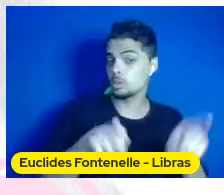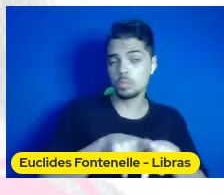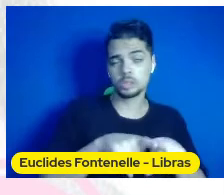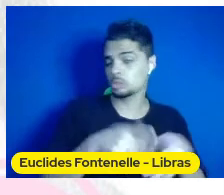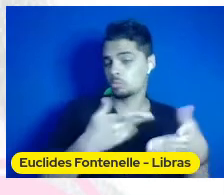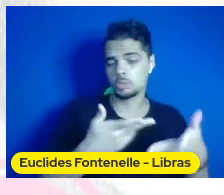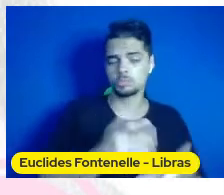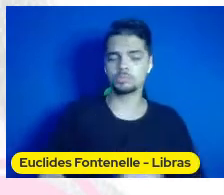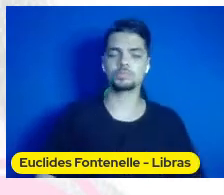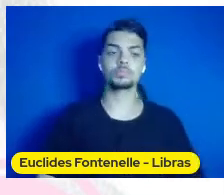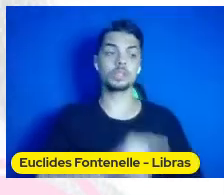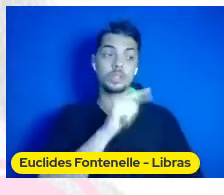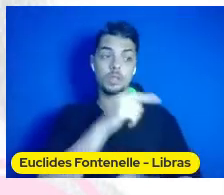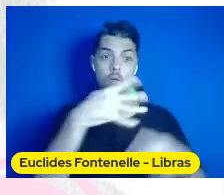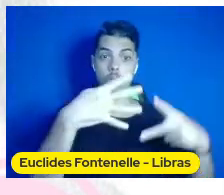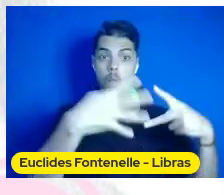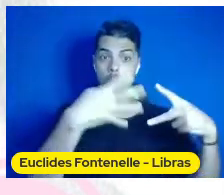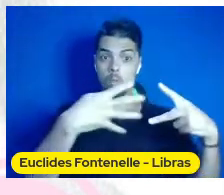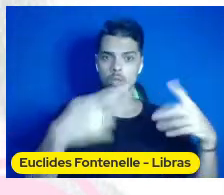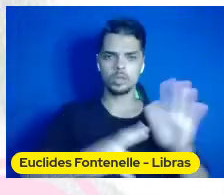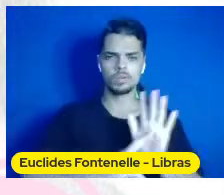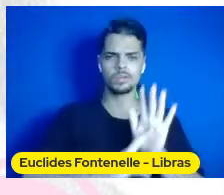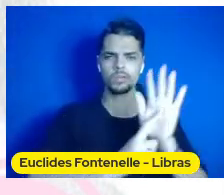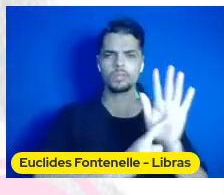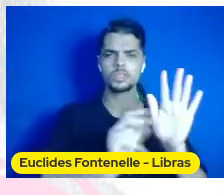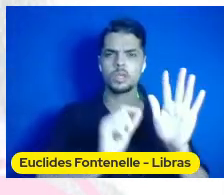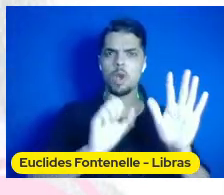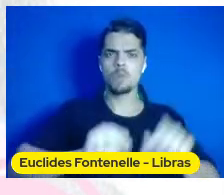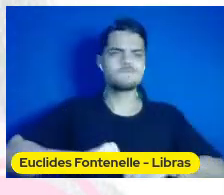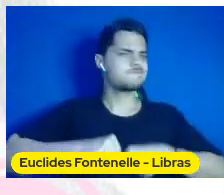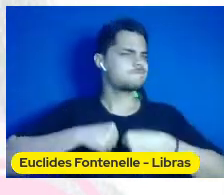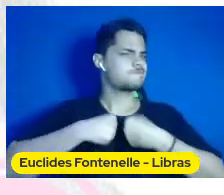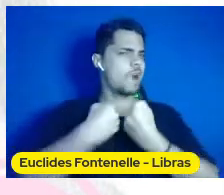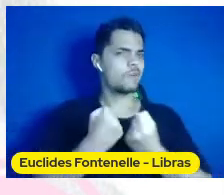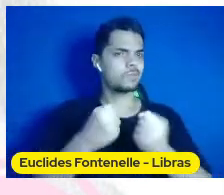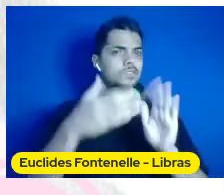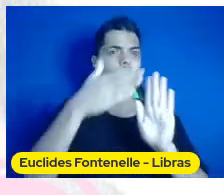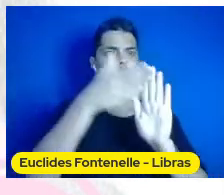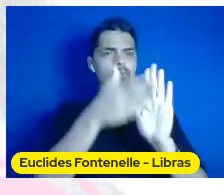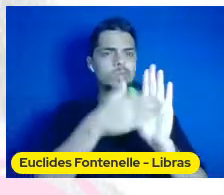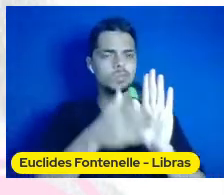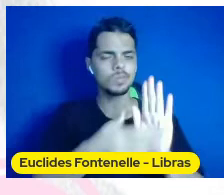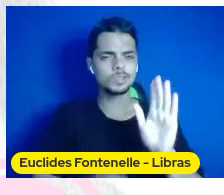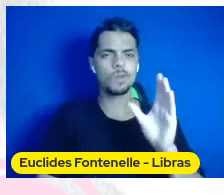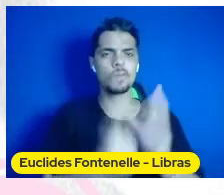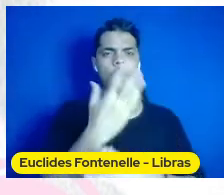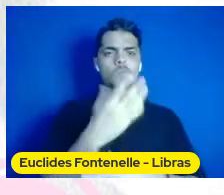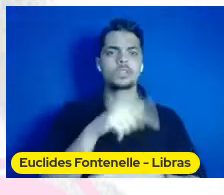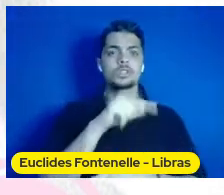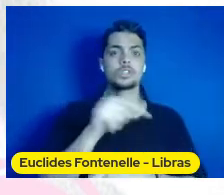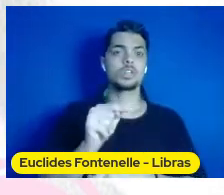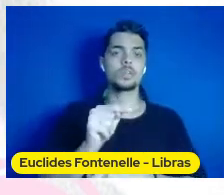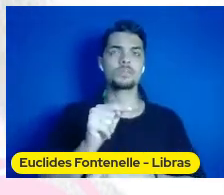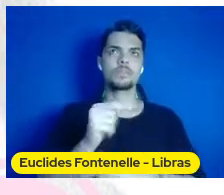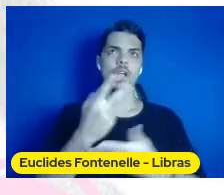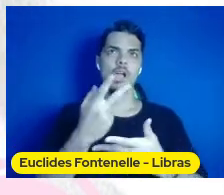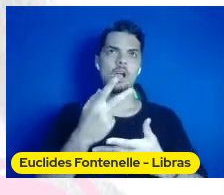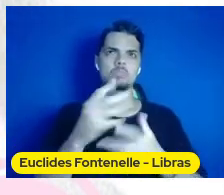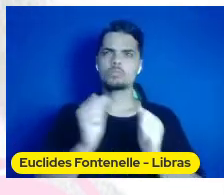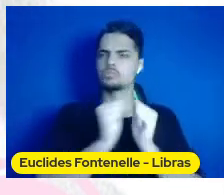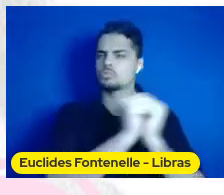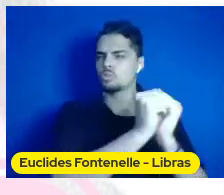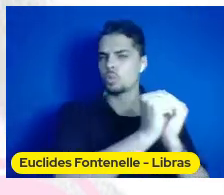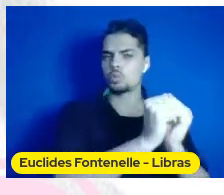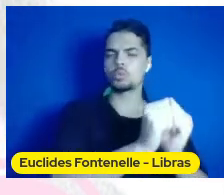um esforço em elaborar um projeto plural, democrático, que visa produzir,